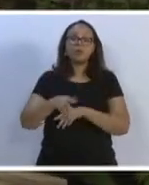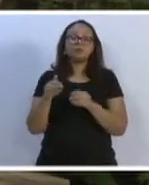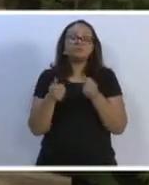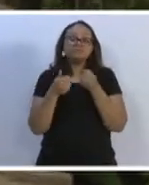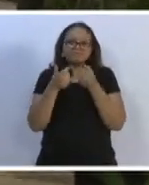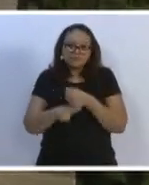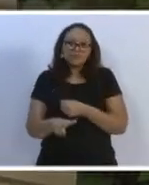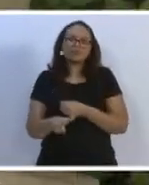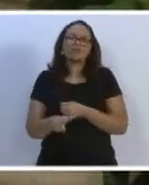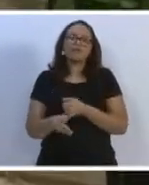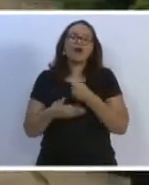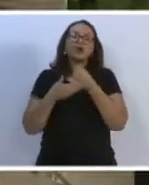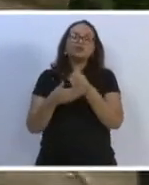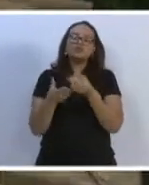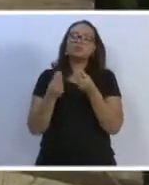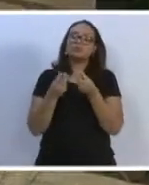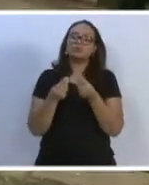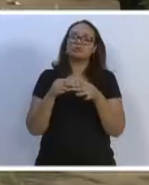caos da nossa